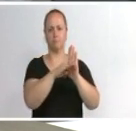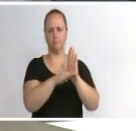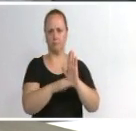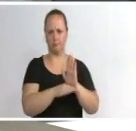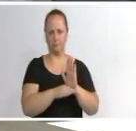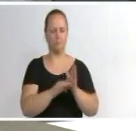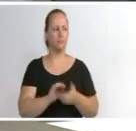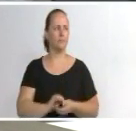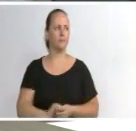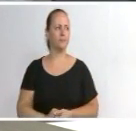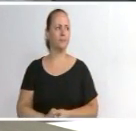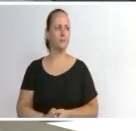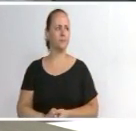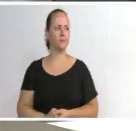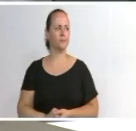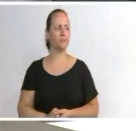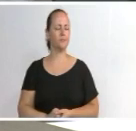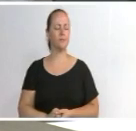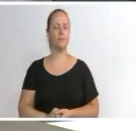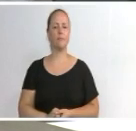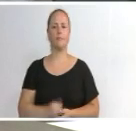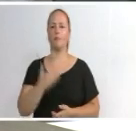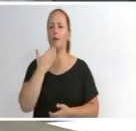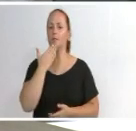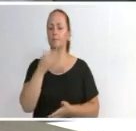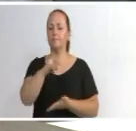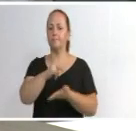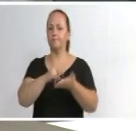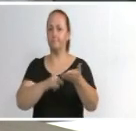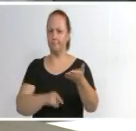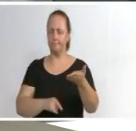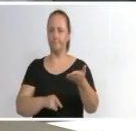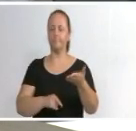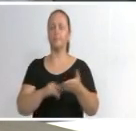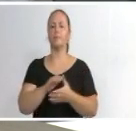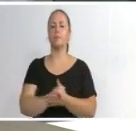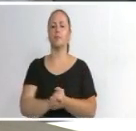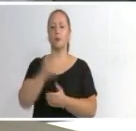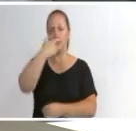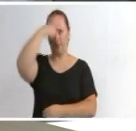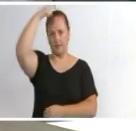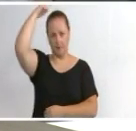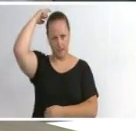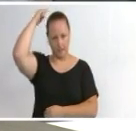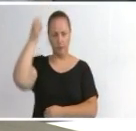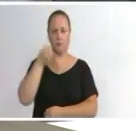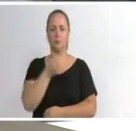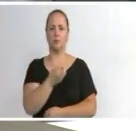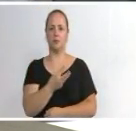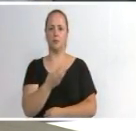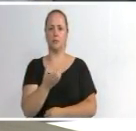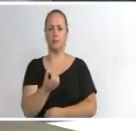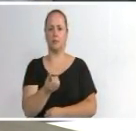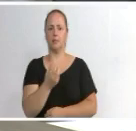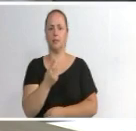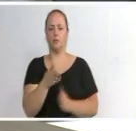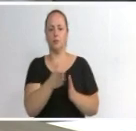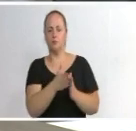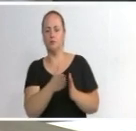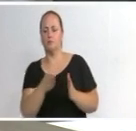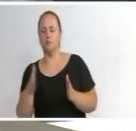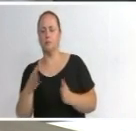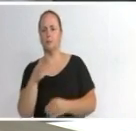Requerimentos do vereador Adriano Pereira, 362 a